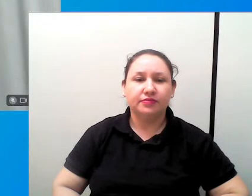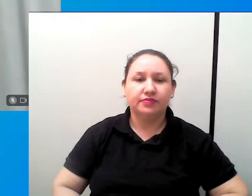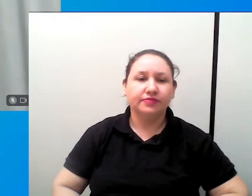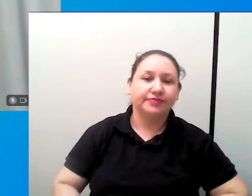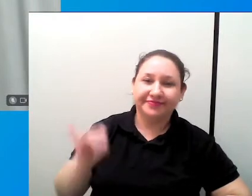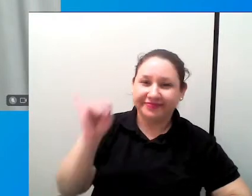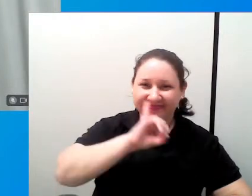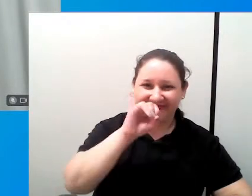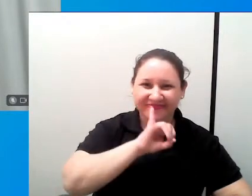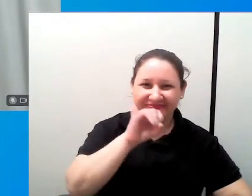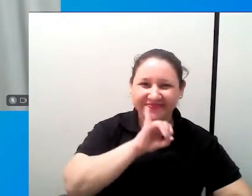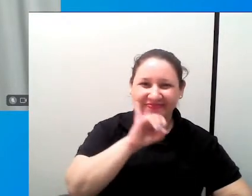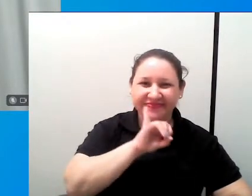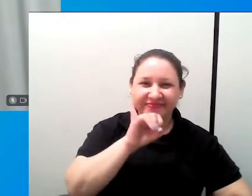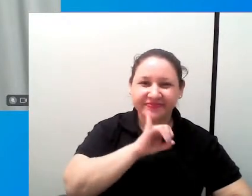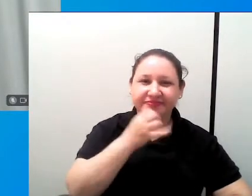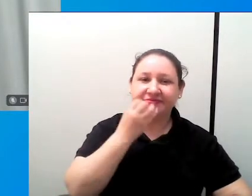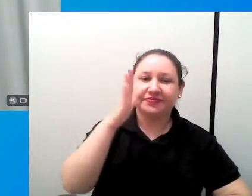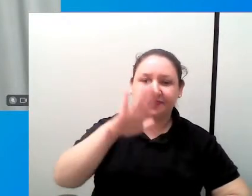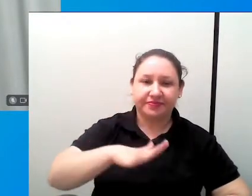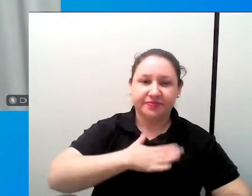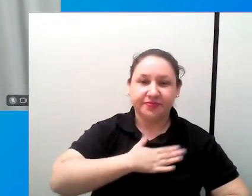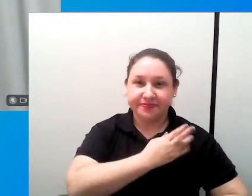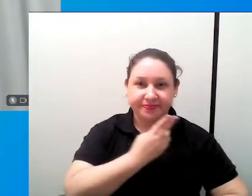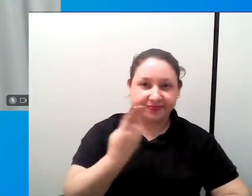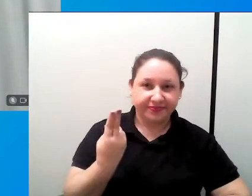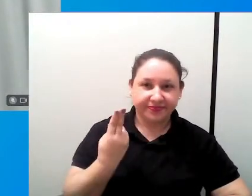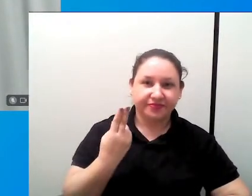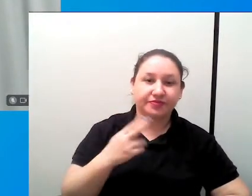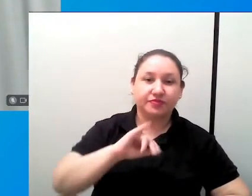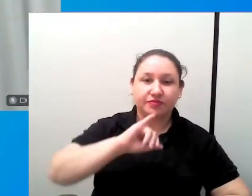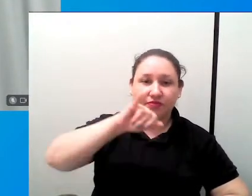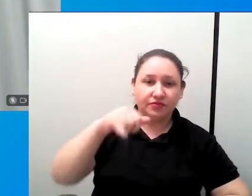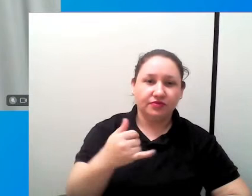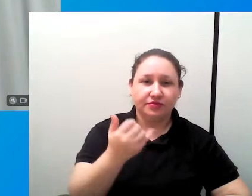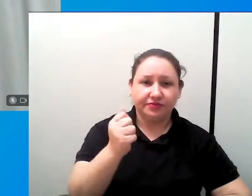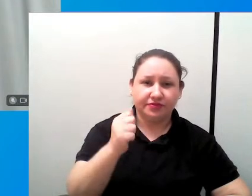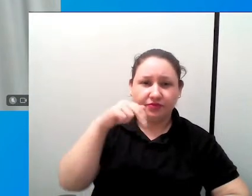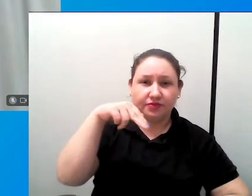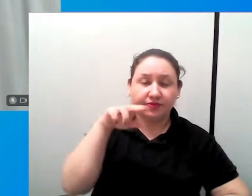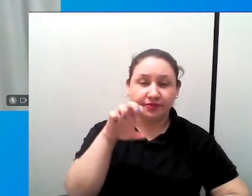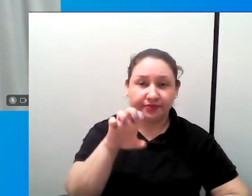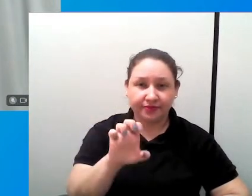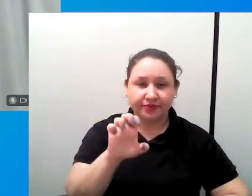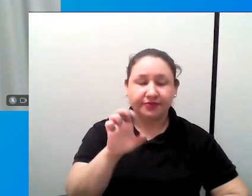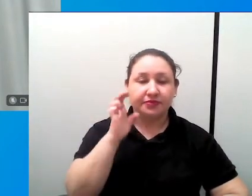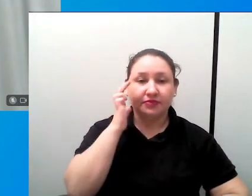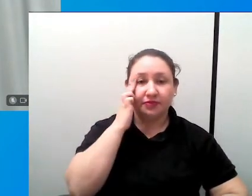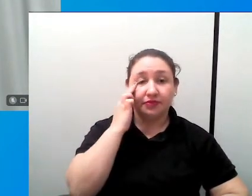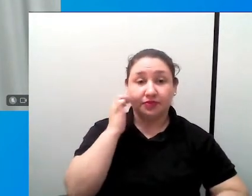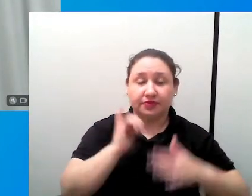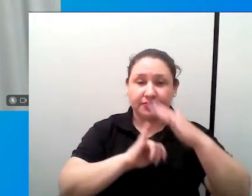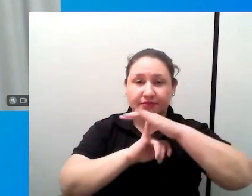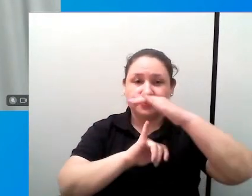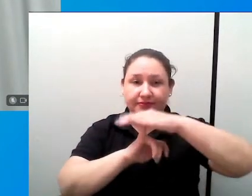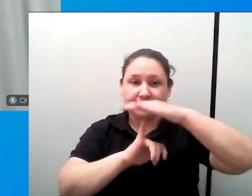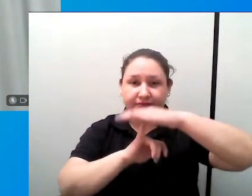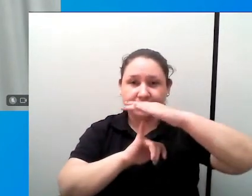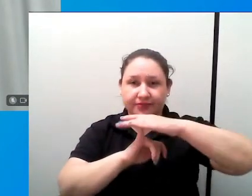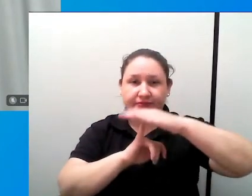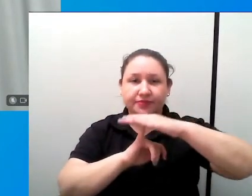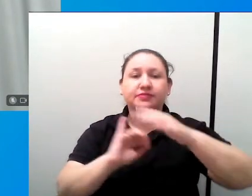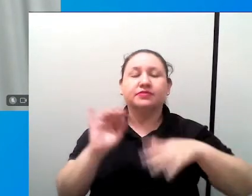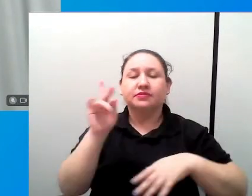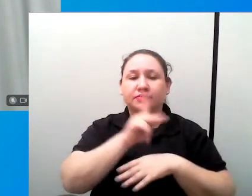Olá a todos. Sou Jane, professora do Instituto Federal do Triângulo Mineiro, sou professora da área de gestão